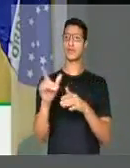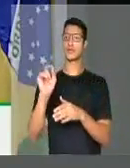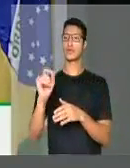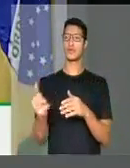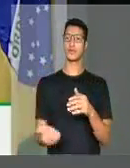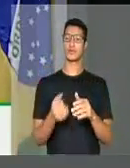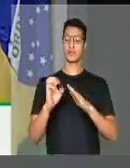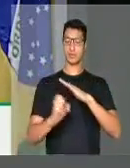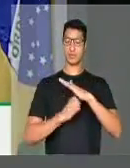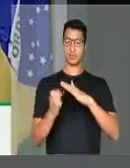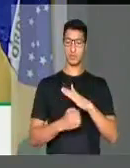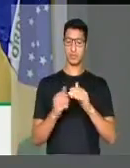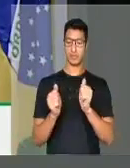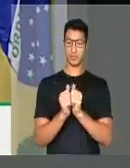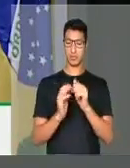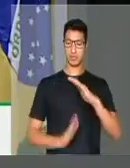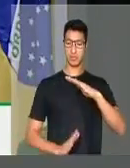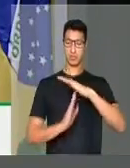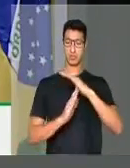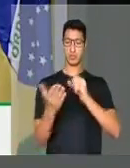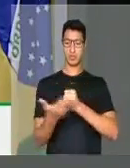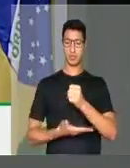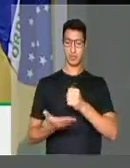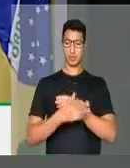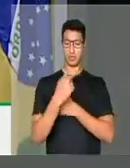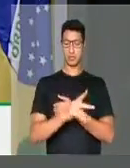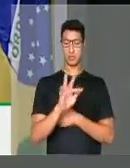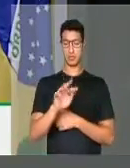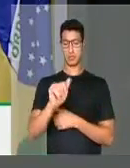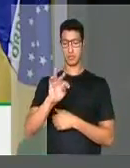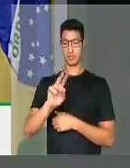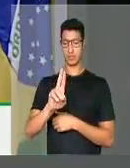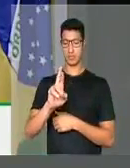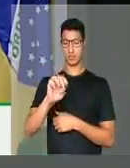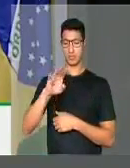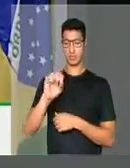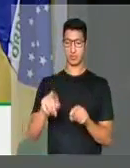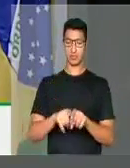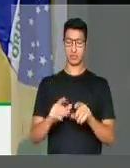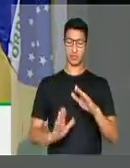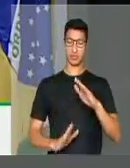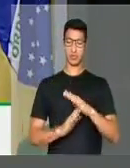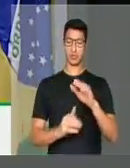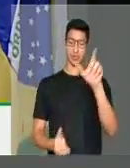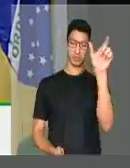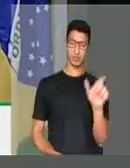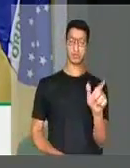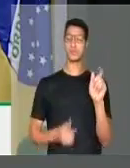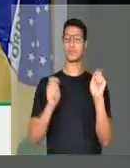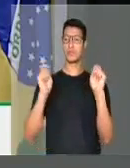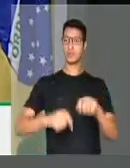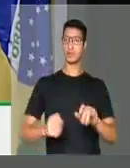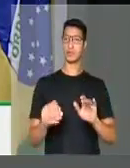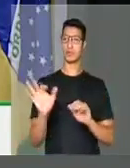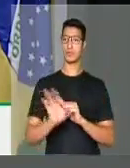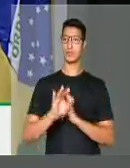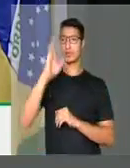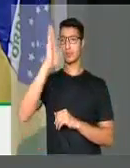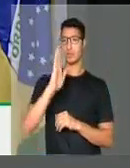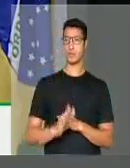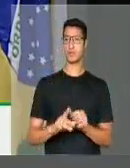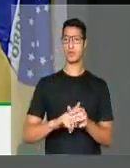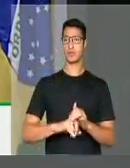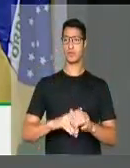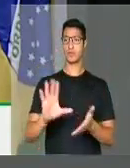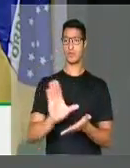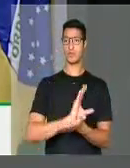em que as empresas, com limite, com base nos seus faturamentos e com limite por candidatura, pudessem proporcionar ao Brasil